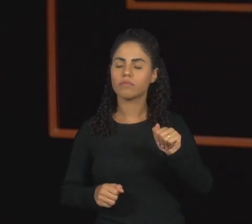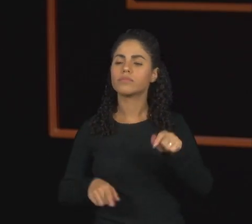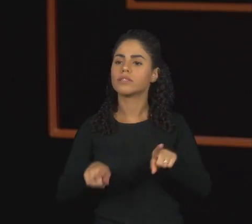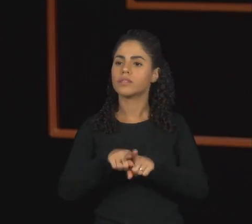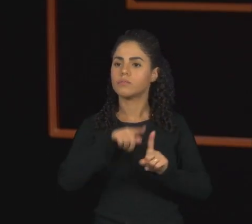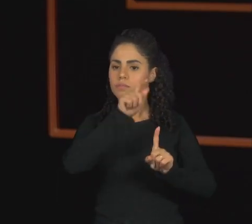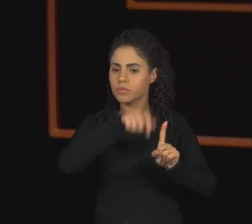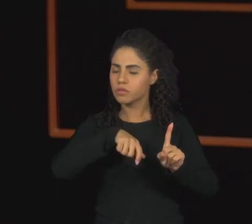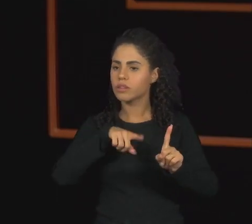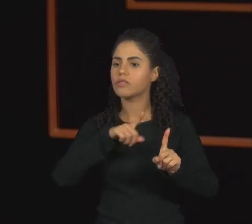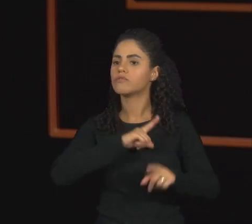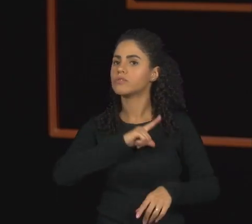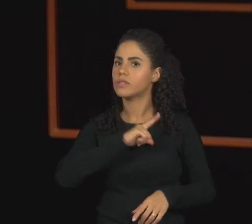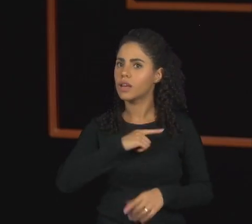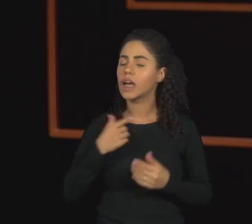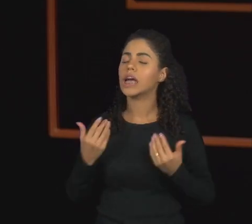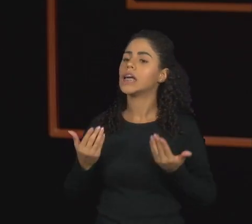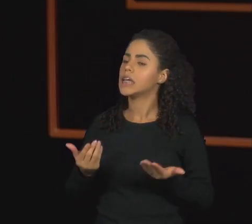da Cacilda.